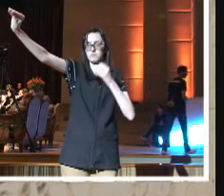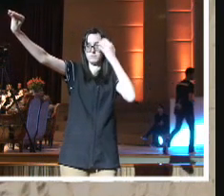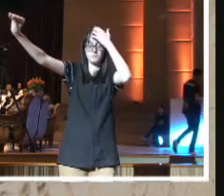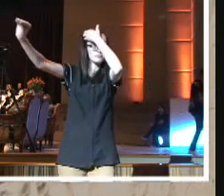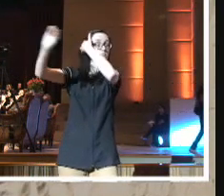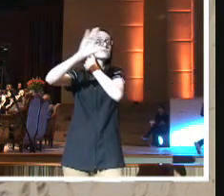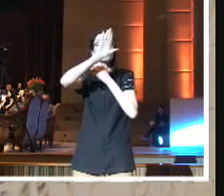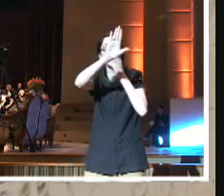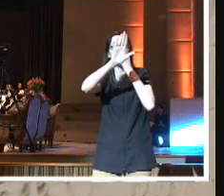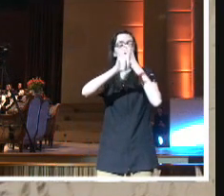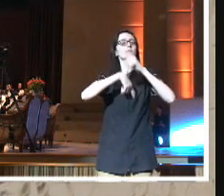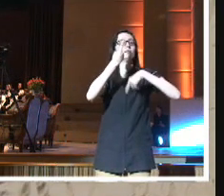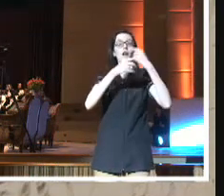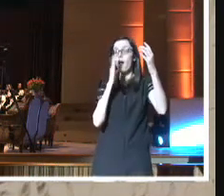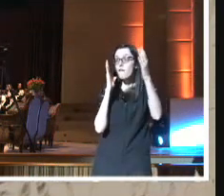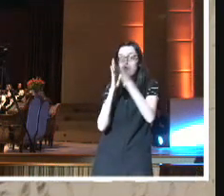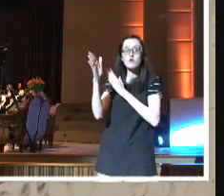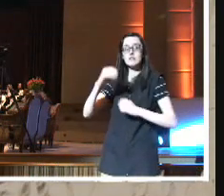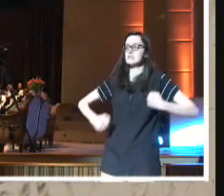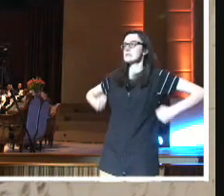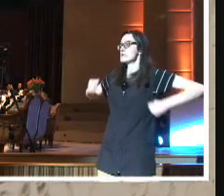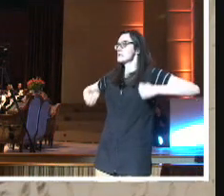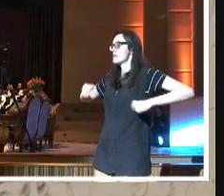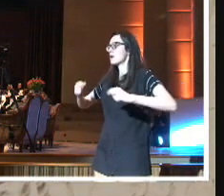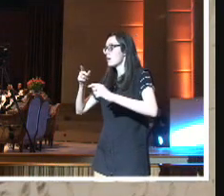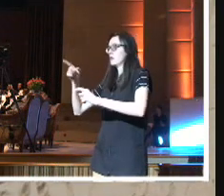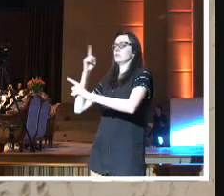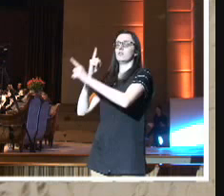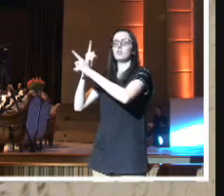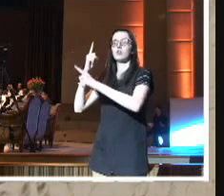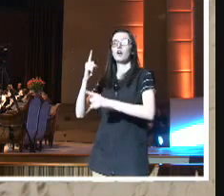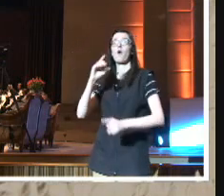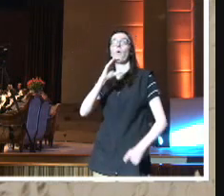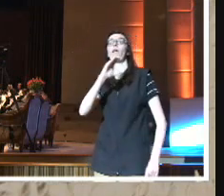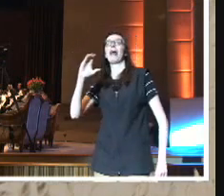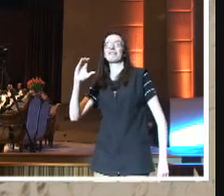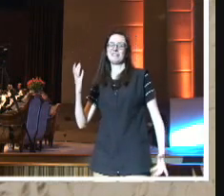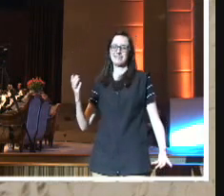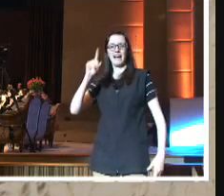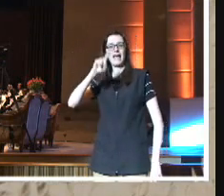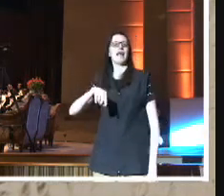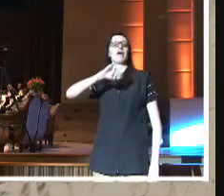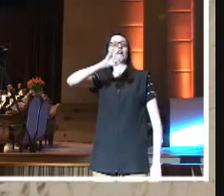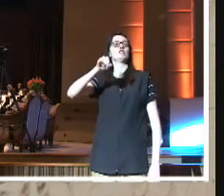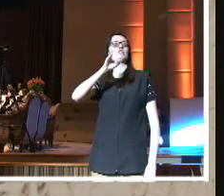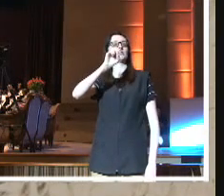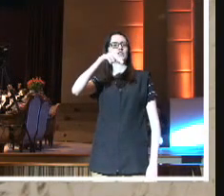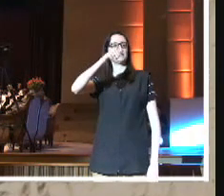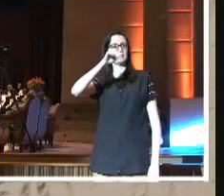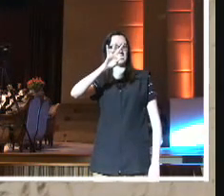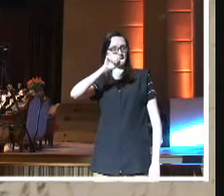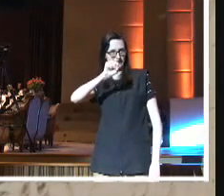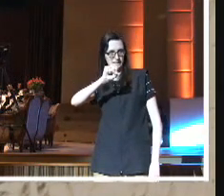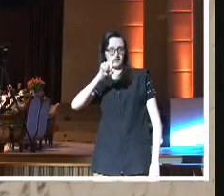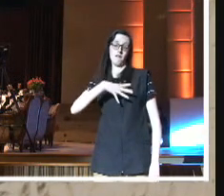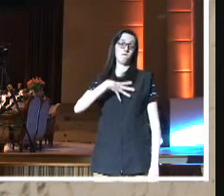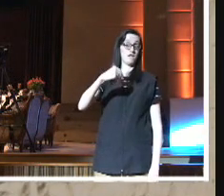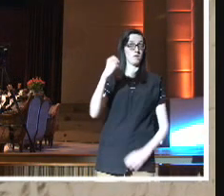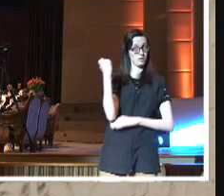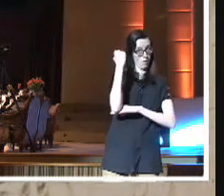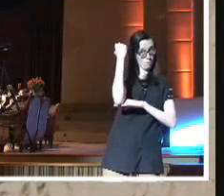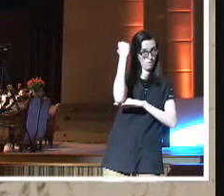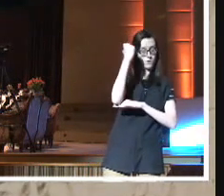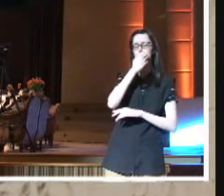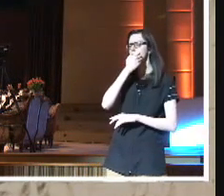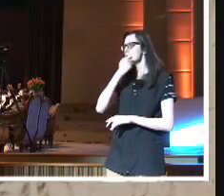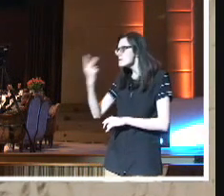se encontrar com o seu cunhado, que era o amigo dele, chamado Jônatas, em Ramá. E o trato deles